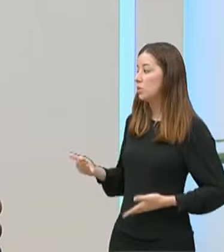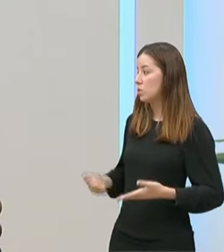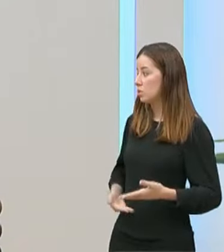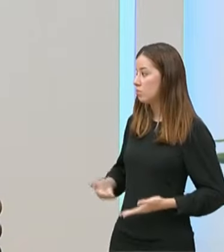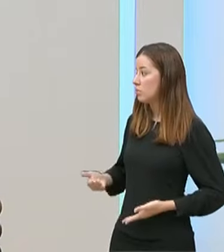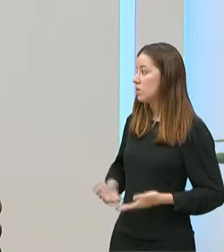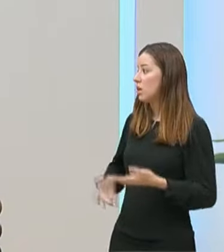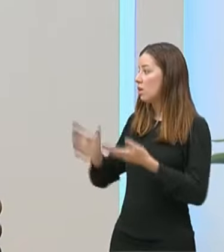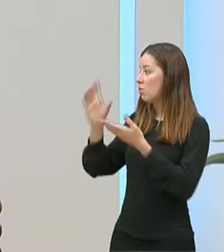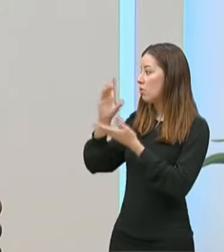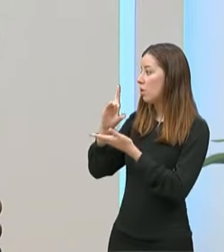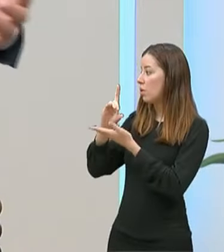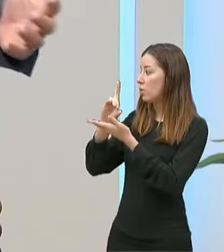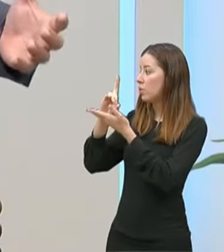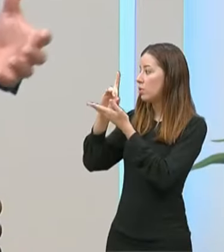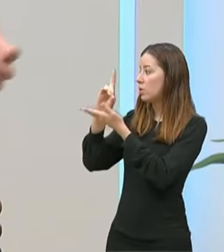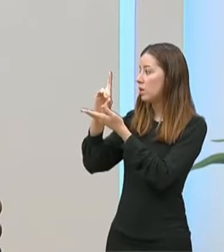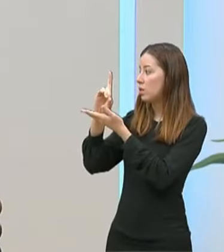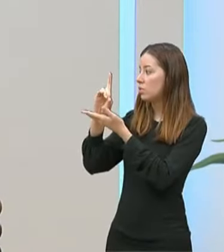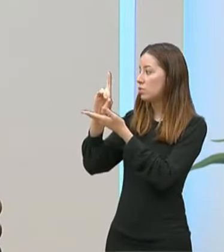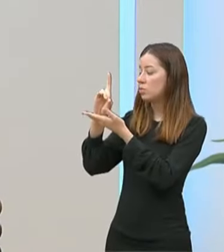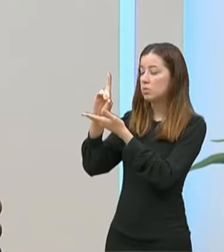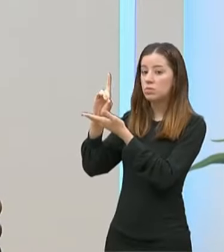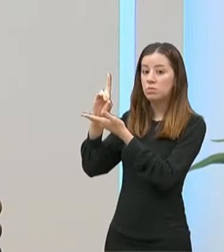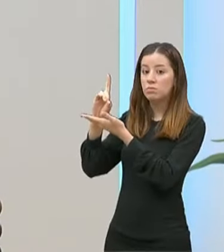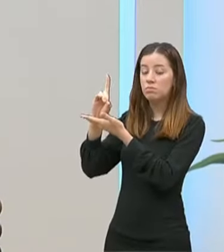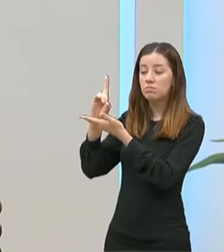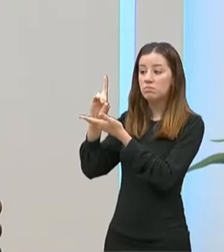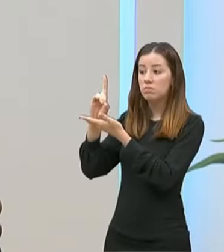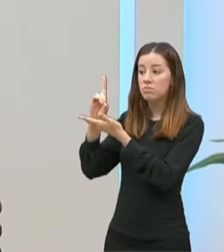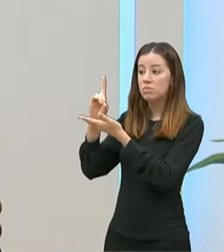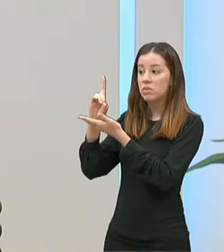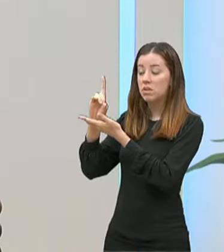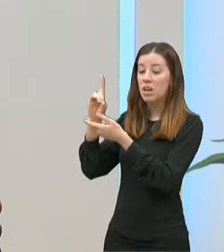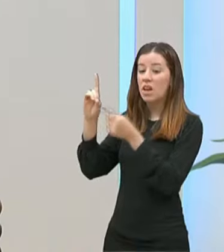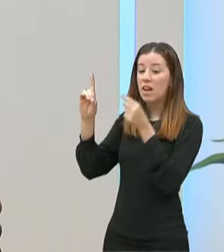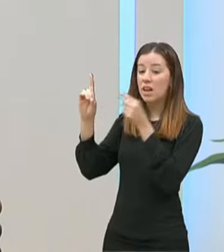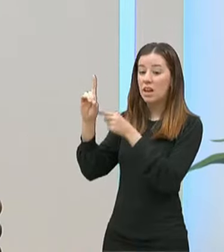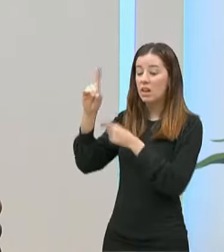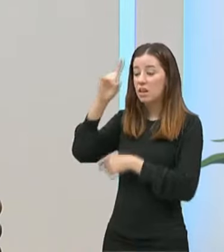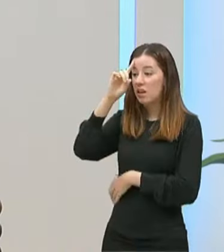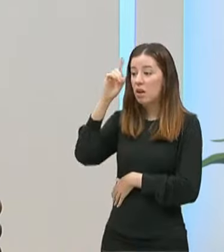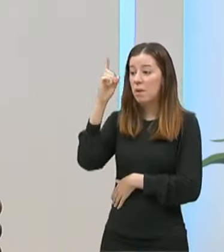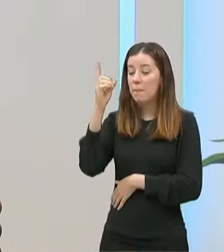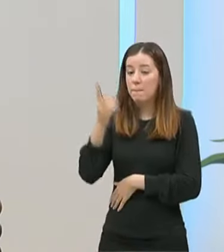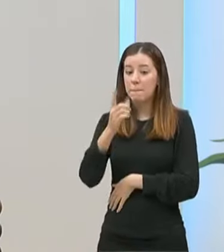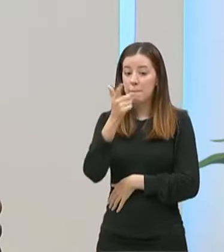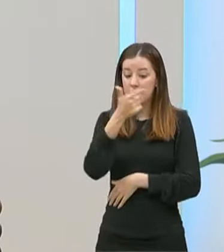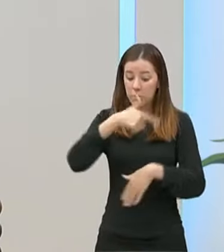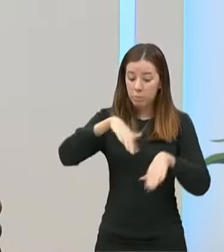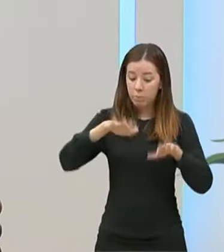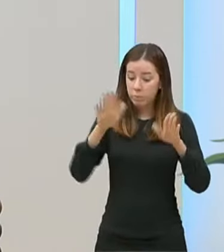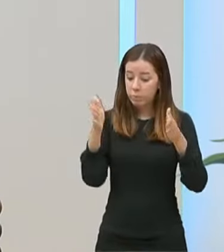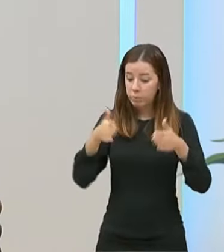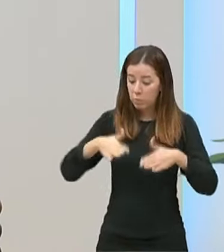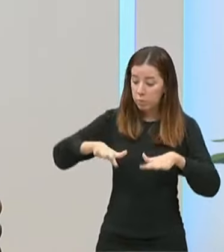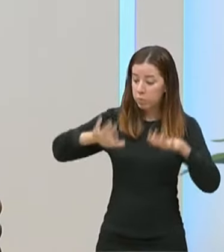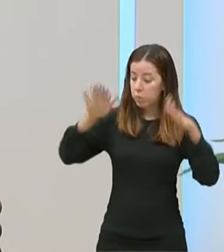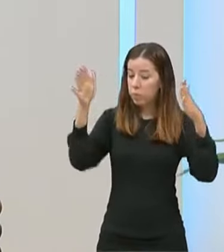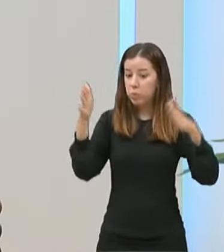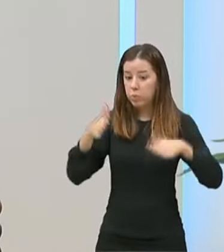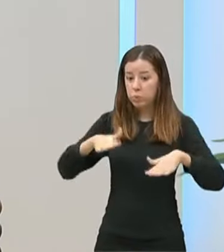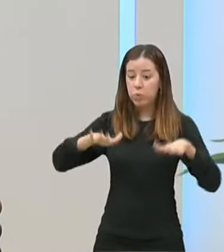o porquê de toda aquela situação, a fala de Jonas no versículo 12 é: e ele